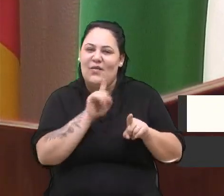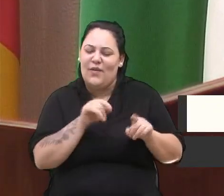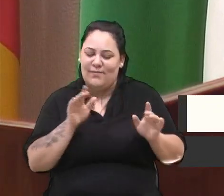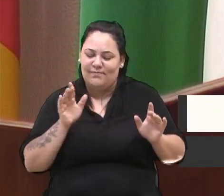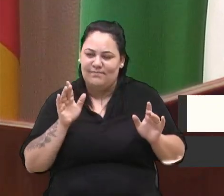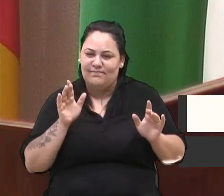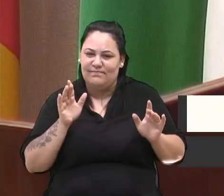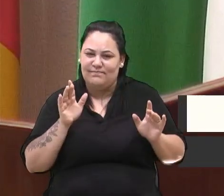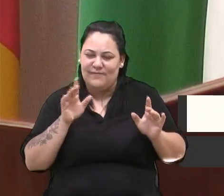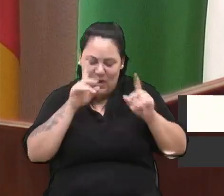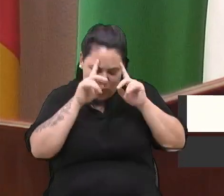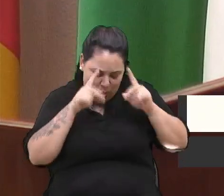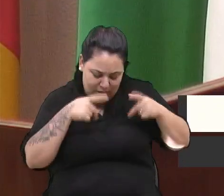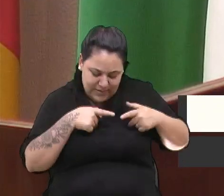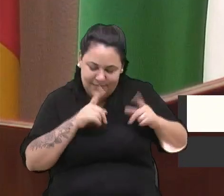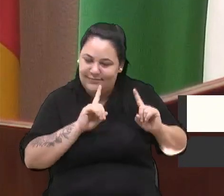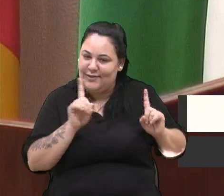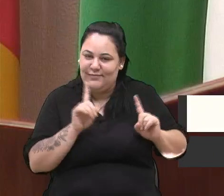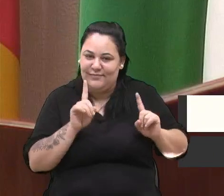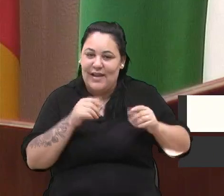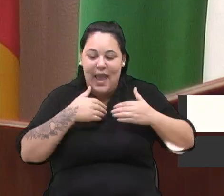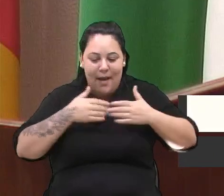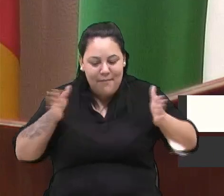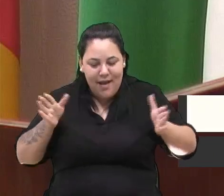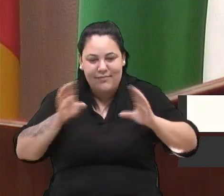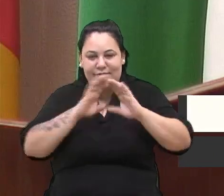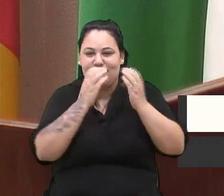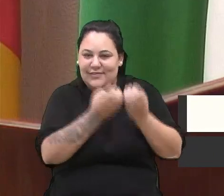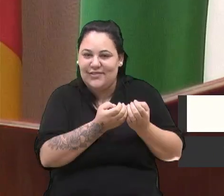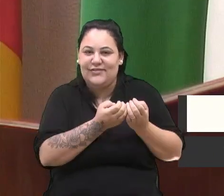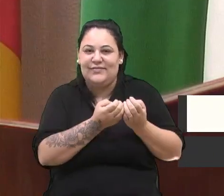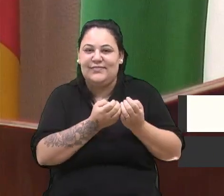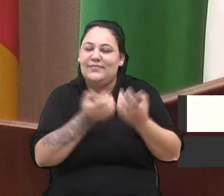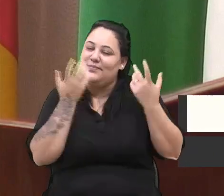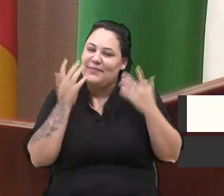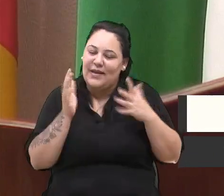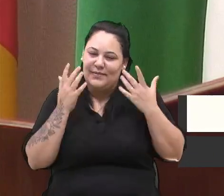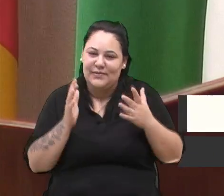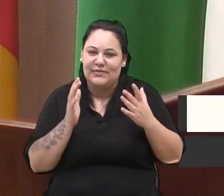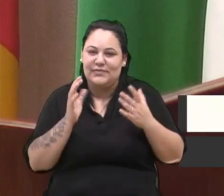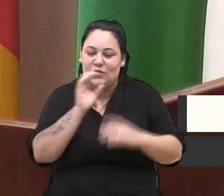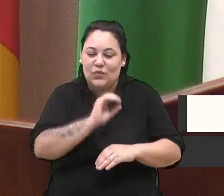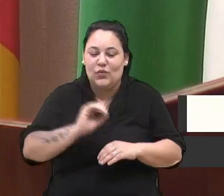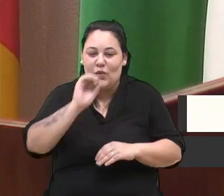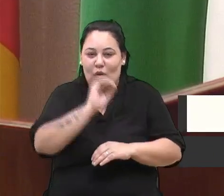para a comunidade. Parabéns, um excelente projeto e o INAVE merece sim,